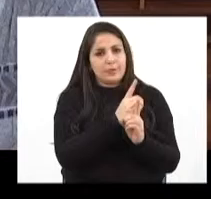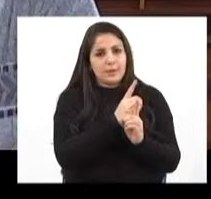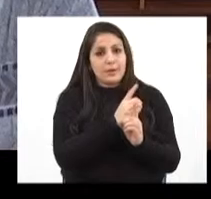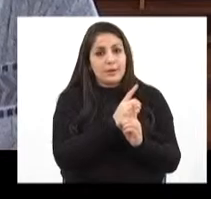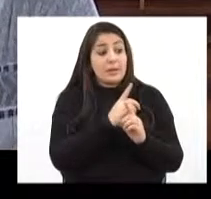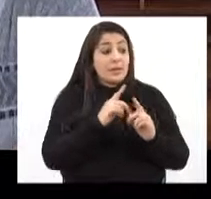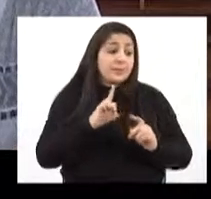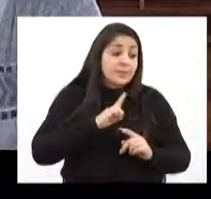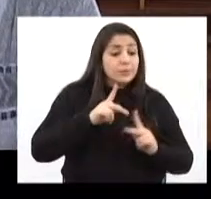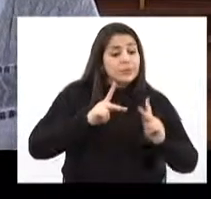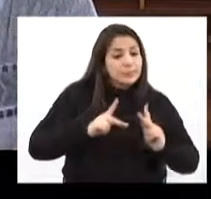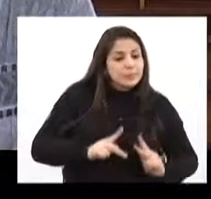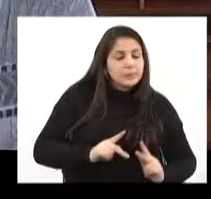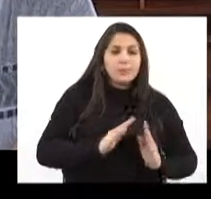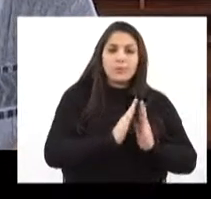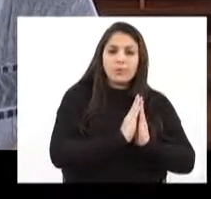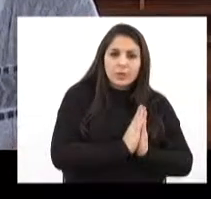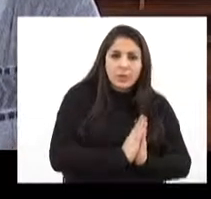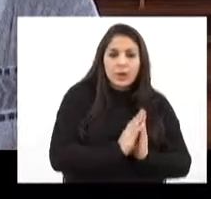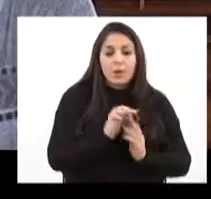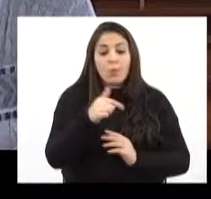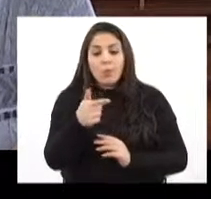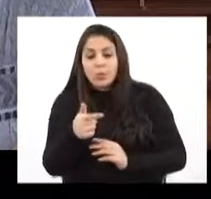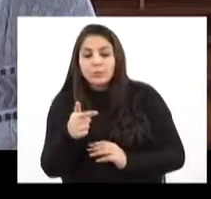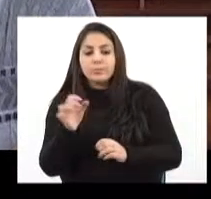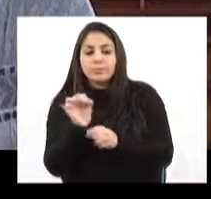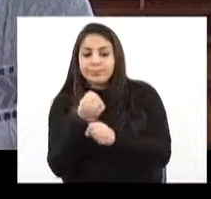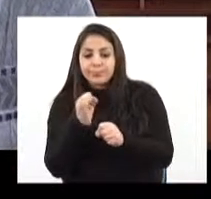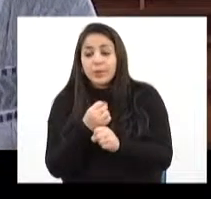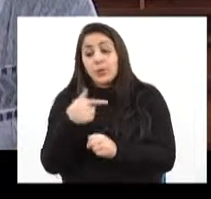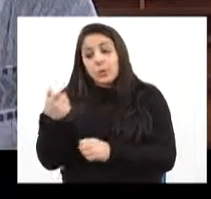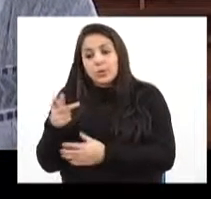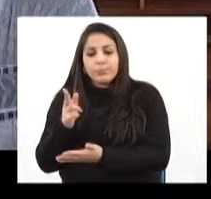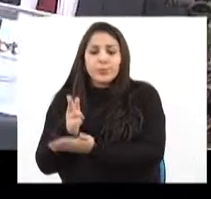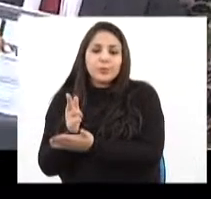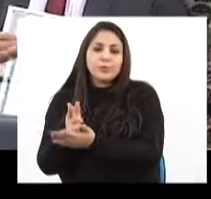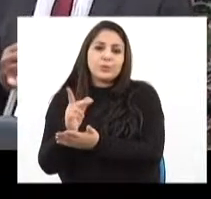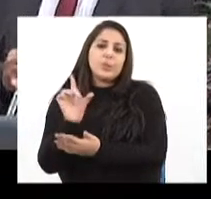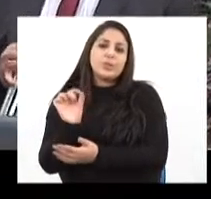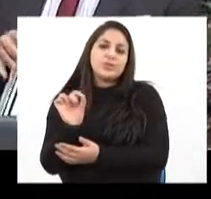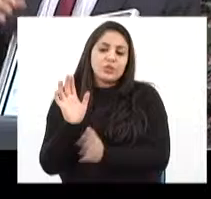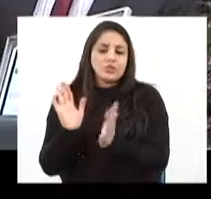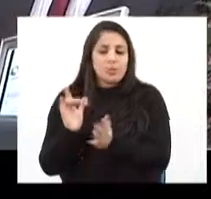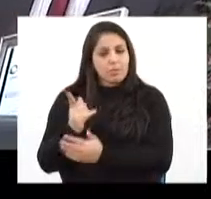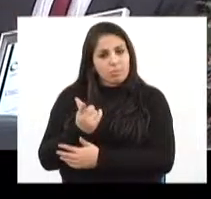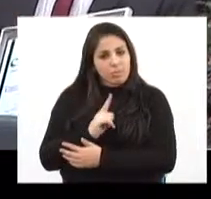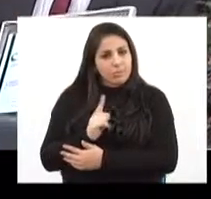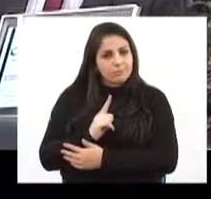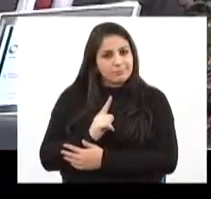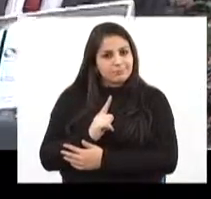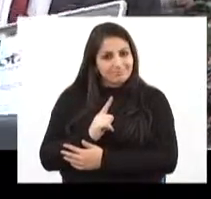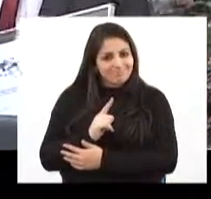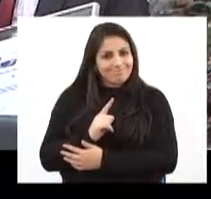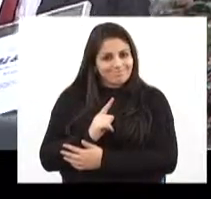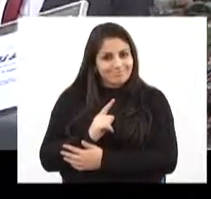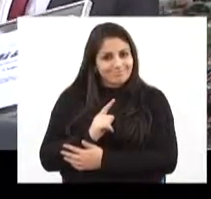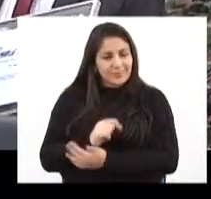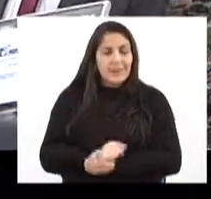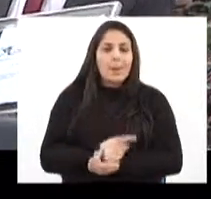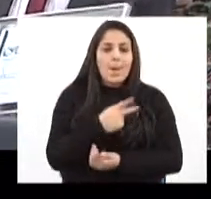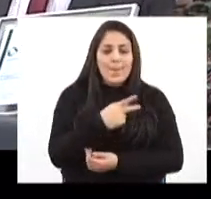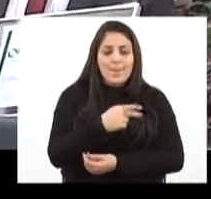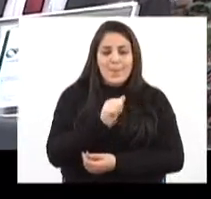para pregar a palavra, outro vem para construir e um para manter o que tem, que é o que está acontecendo hoje, né? O vereador Paulo Pontual encerrou o